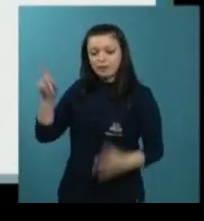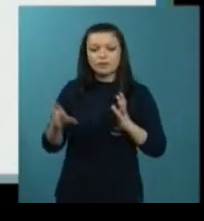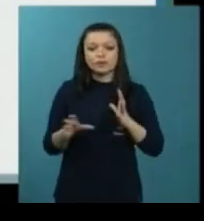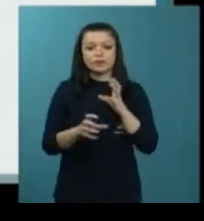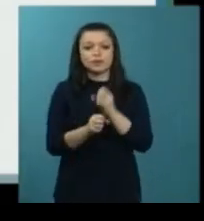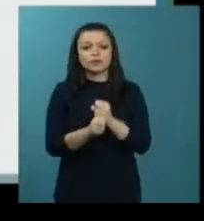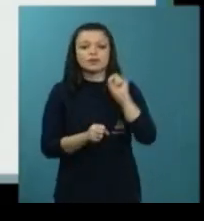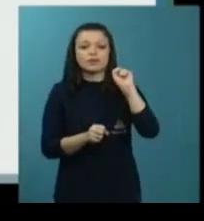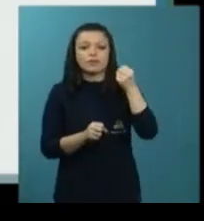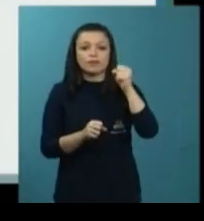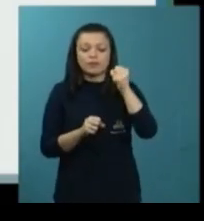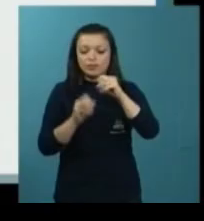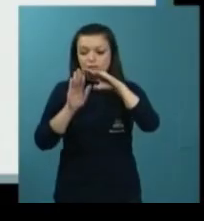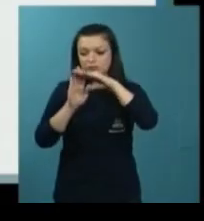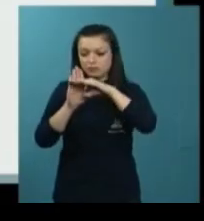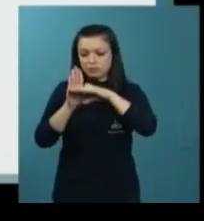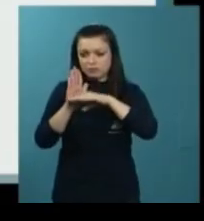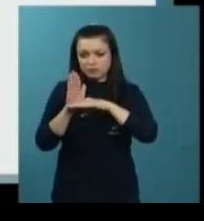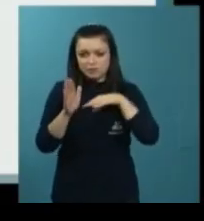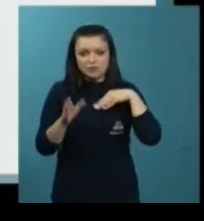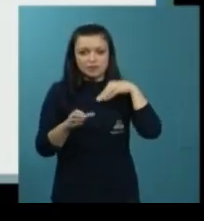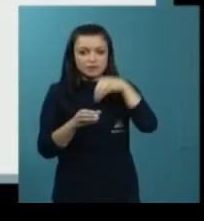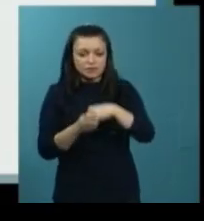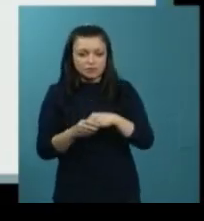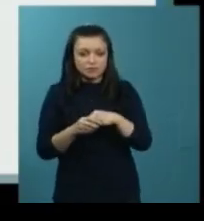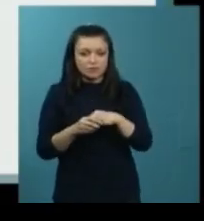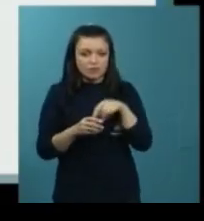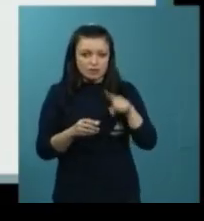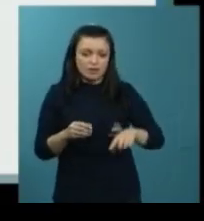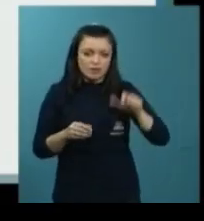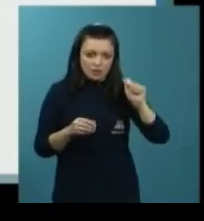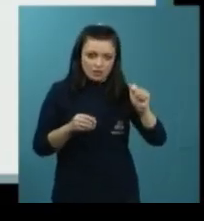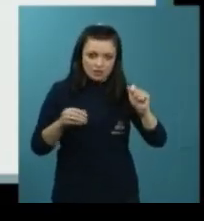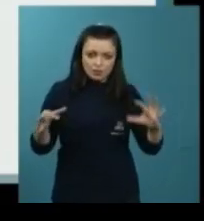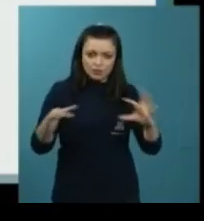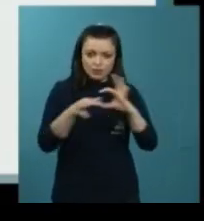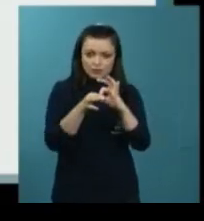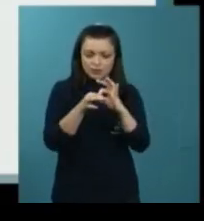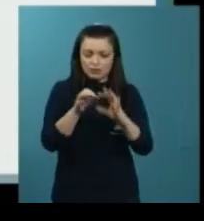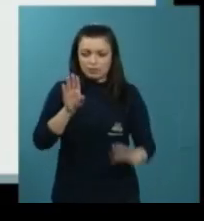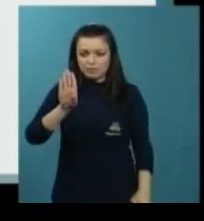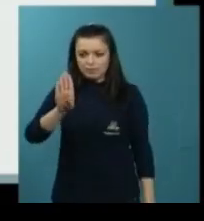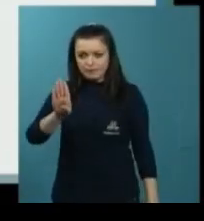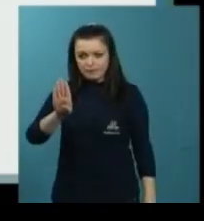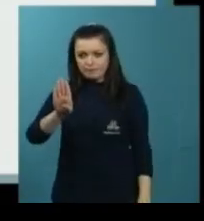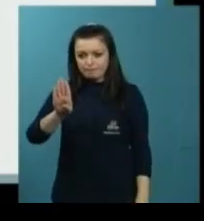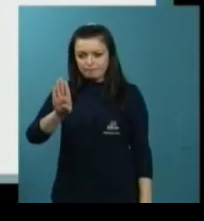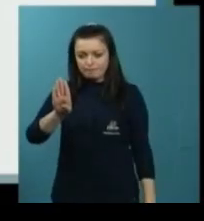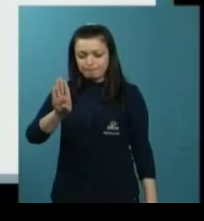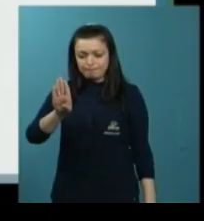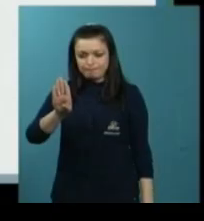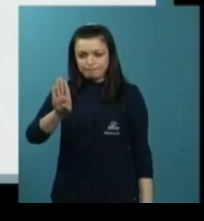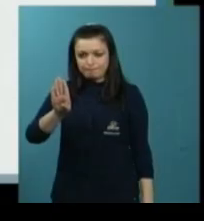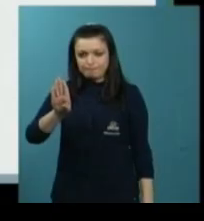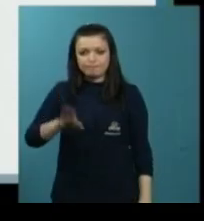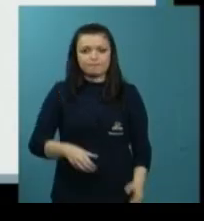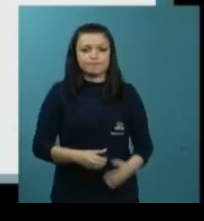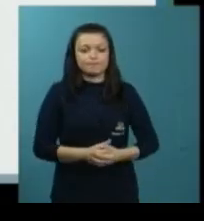8 elementos resultantes da união do conjunto A